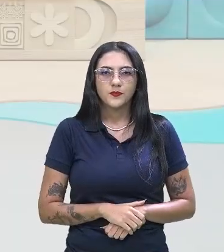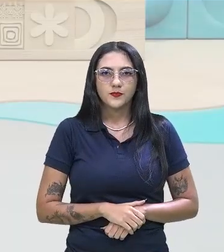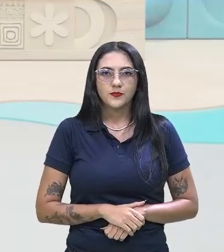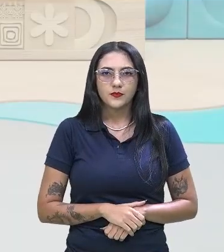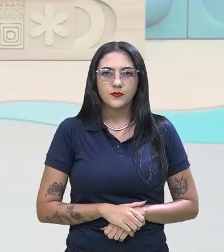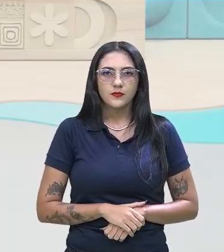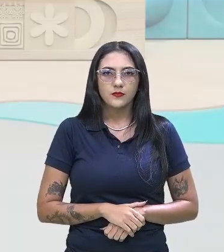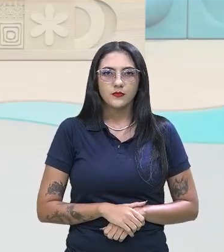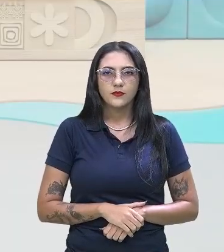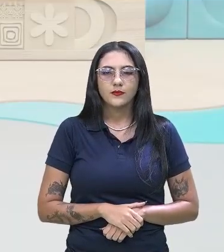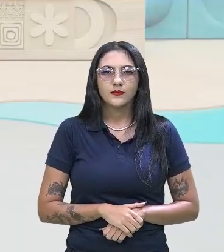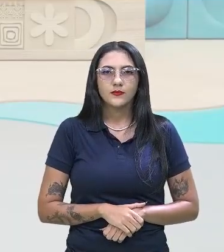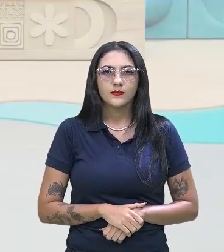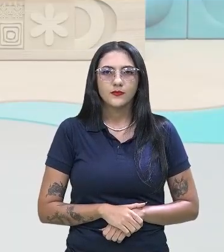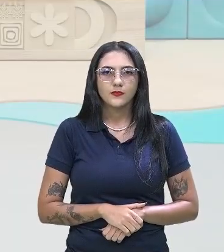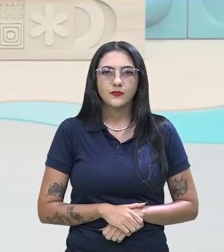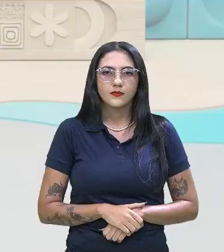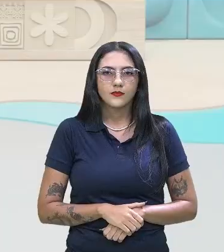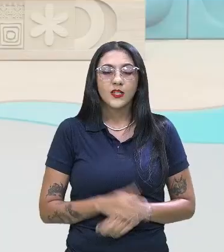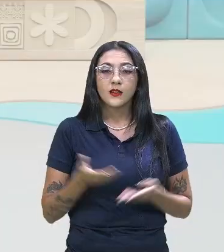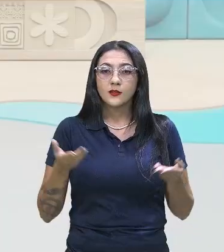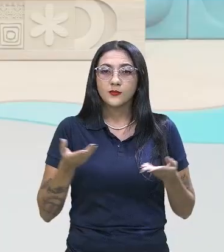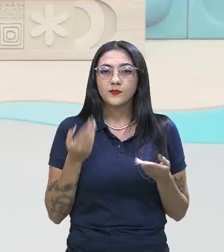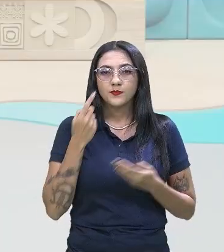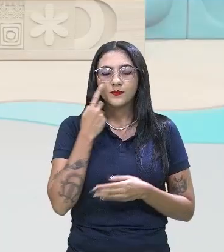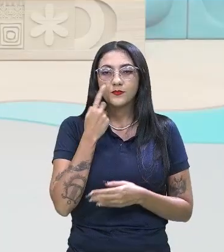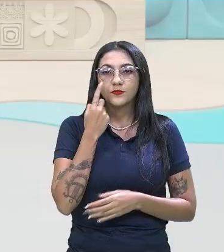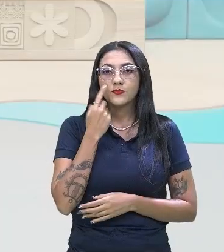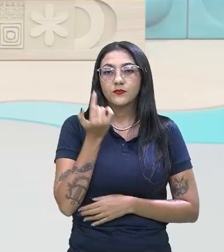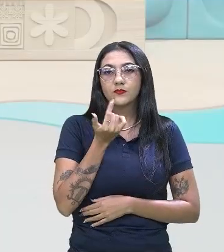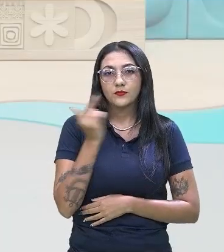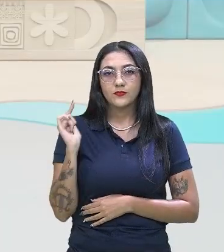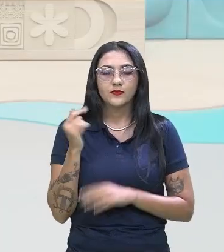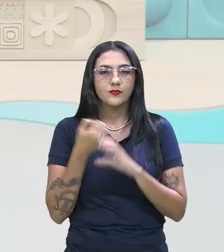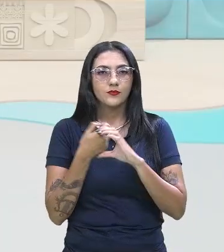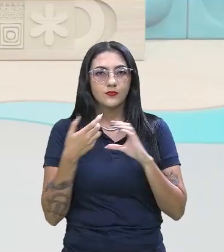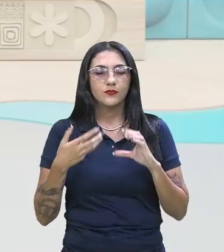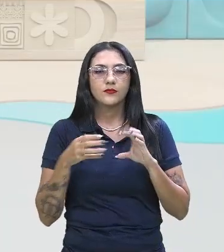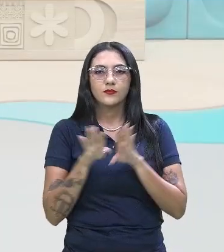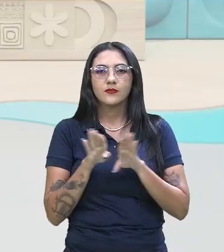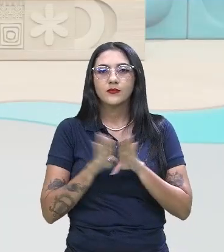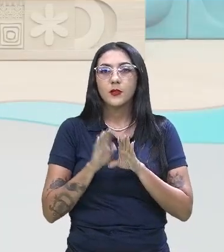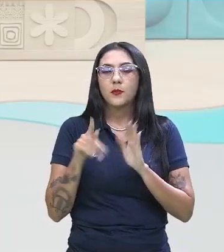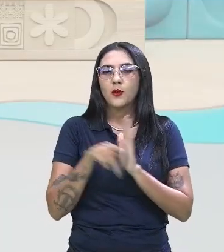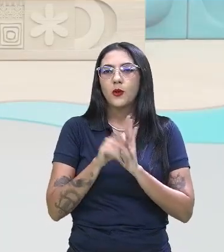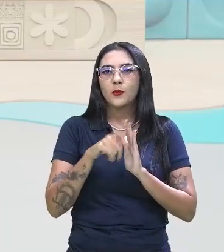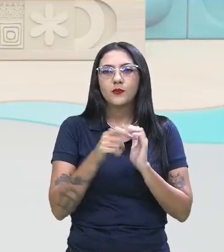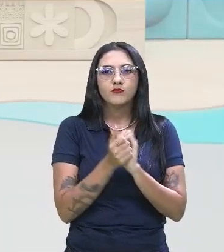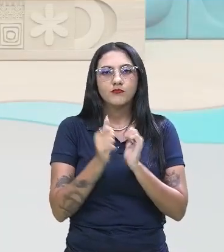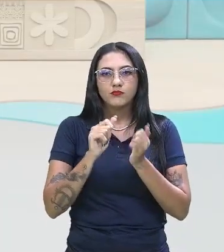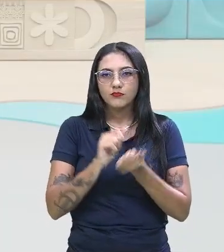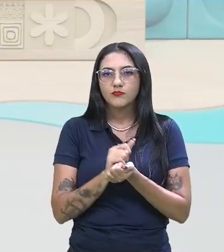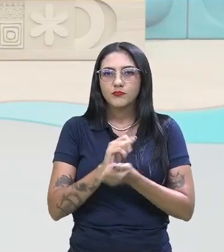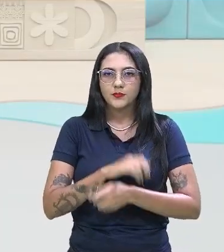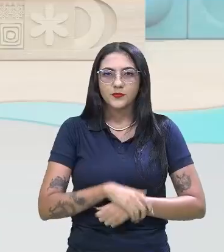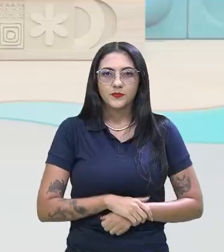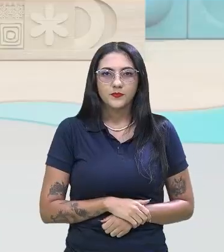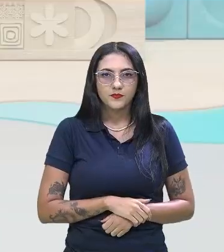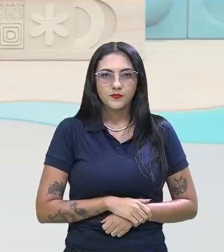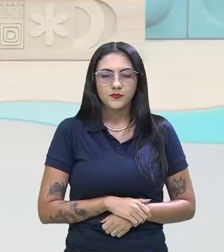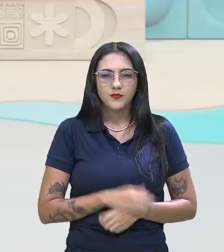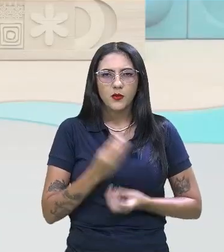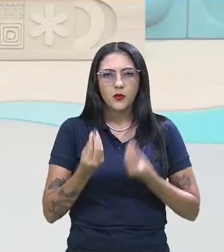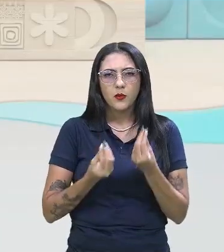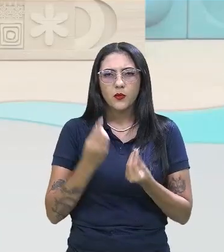vamos ver outro fundamento do hóquei, que é a condução. Observem